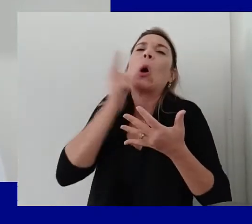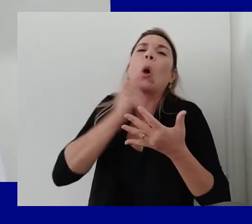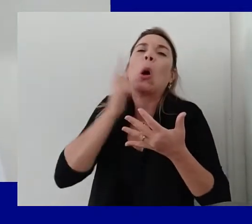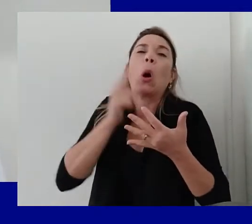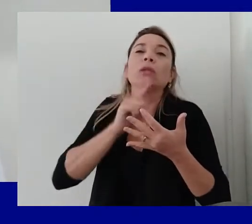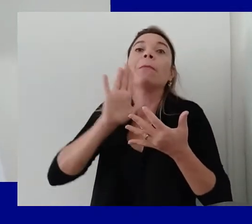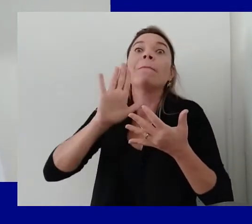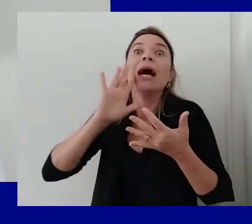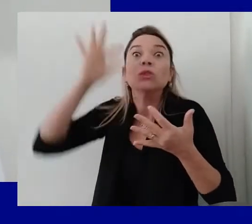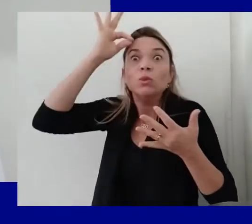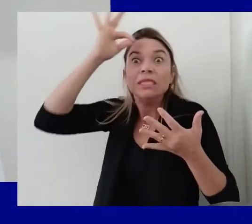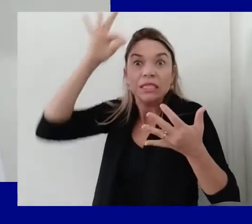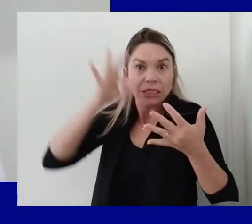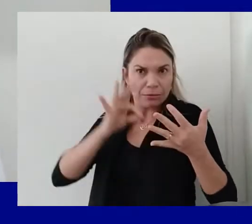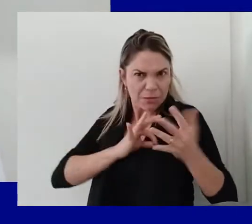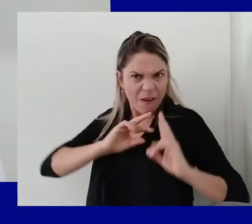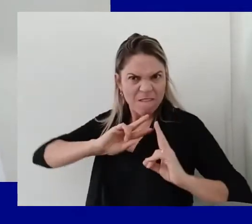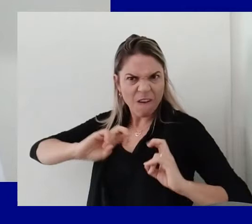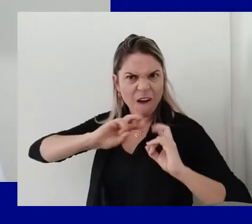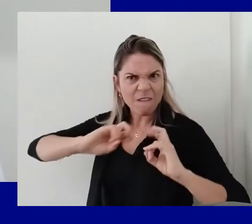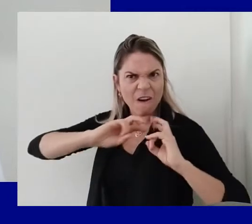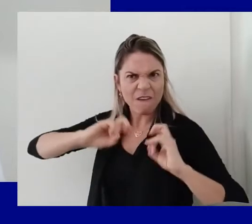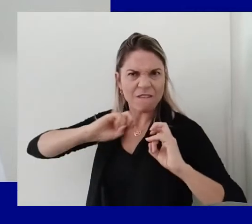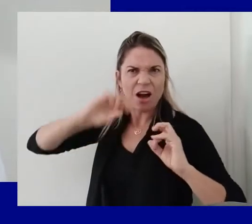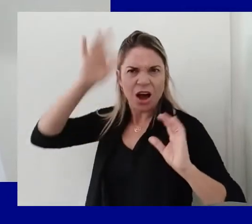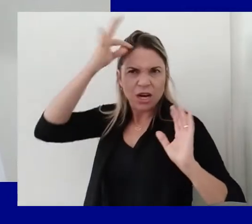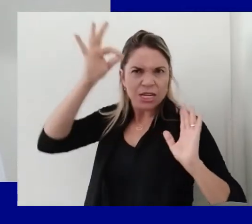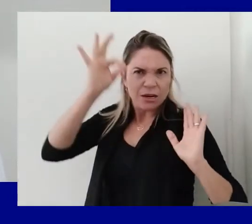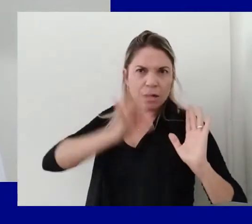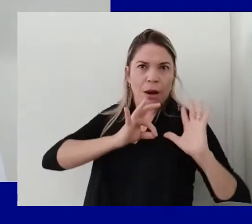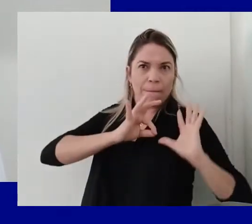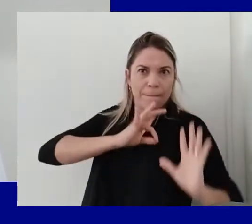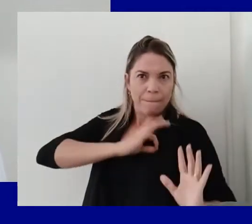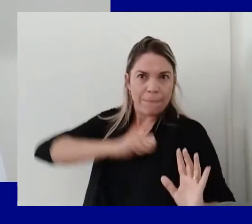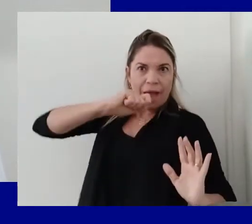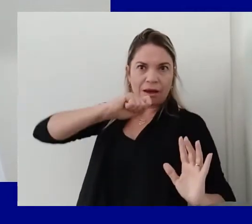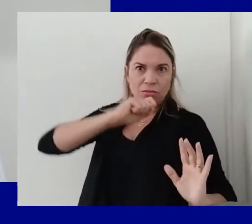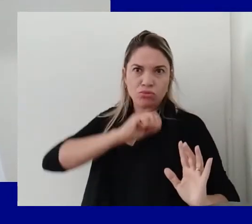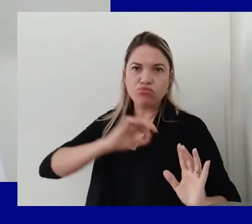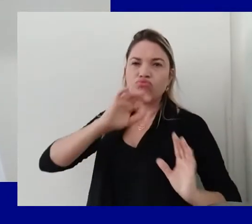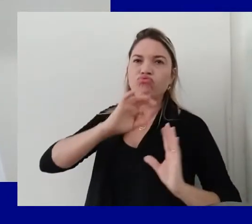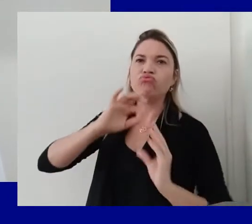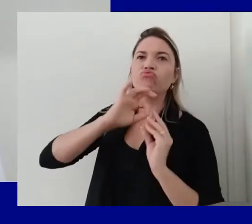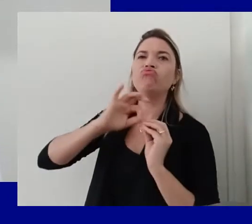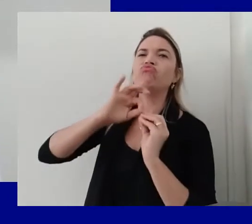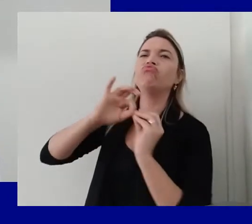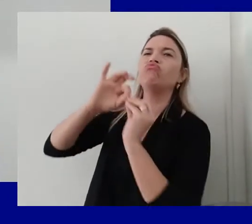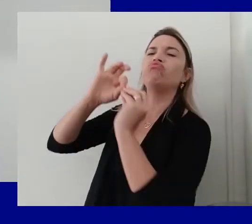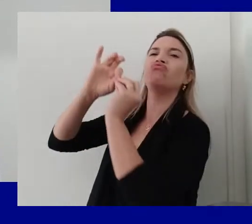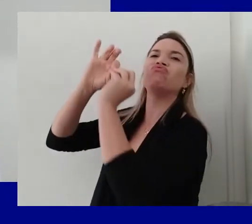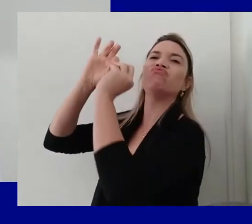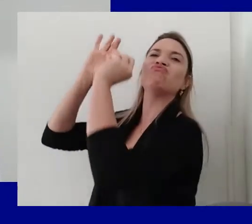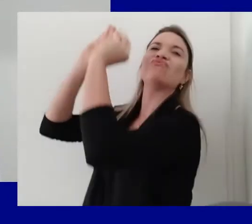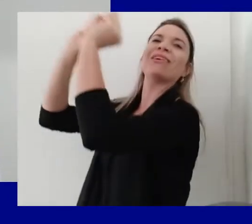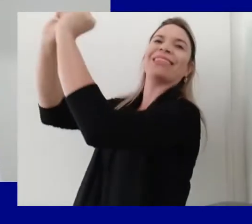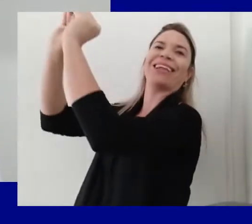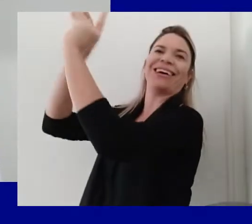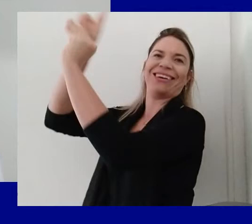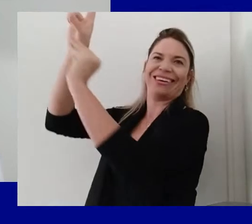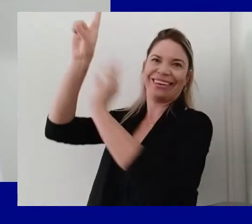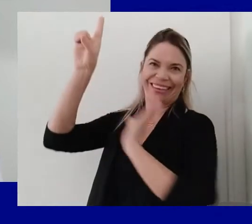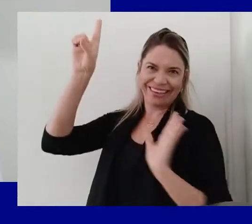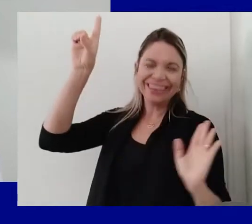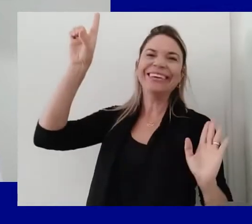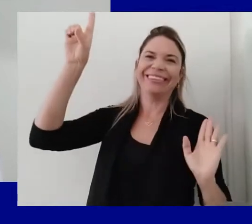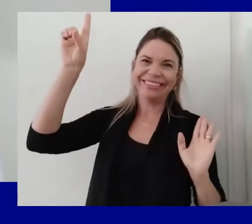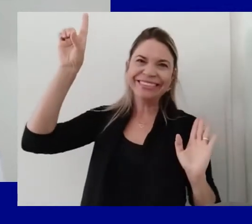traduz a nossa oração para que essa comunicação seja efetiva. Estamos diante do mistério